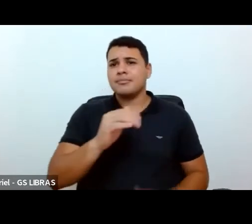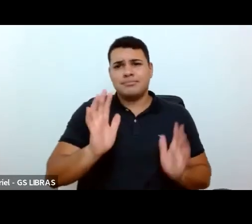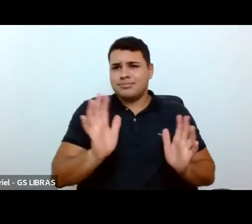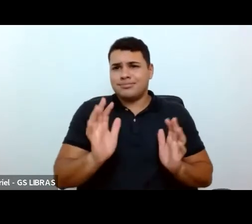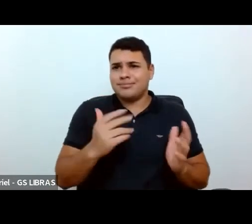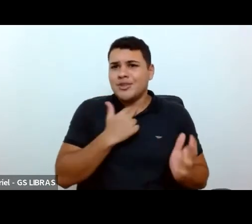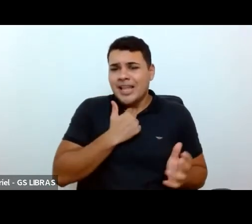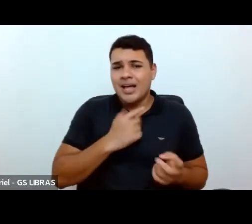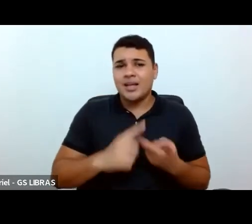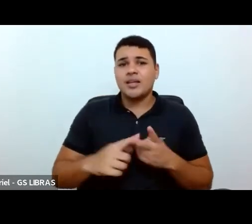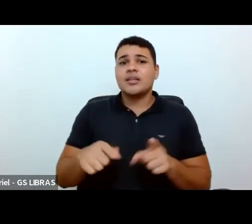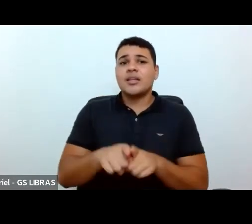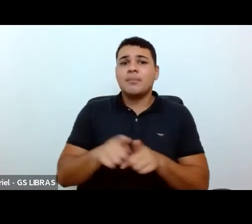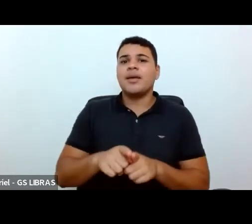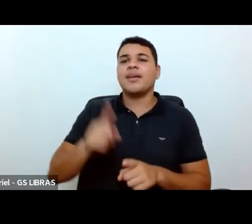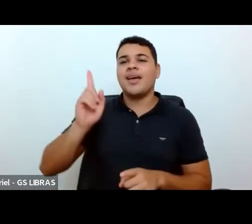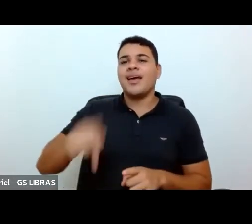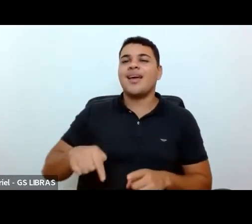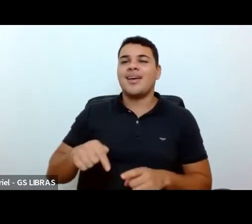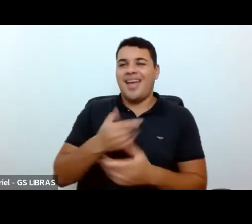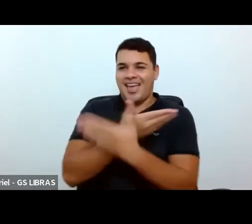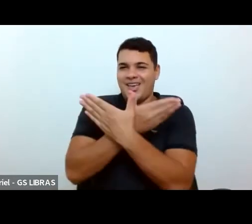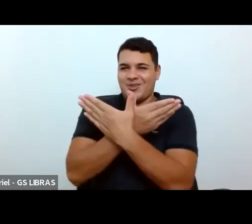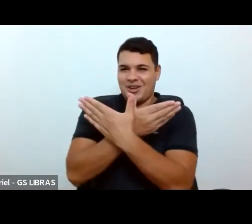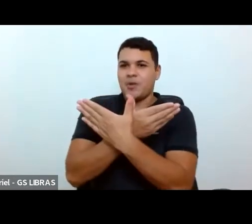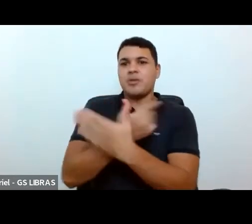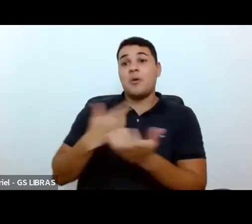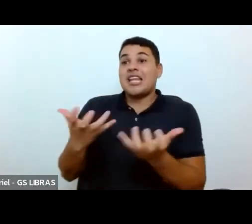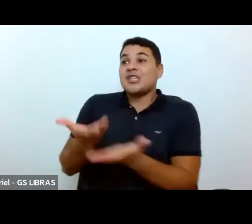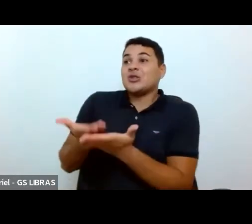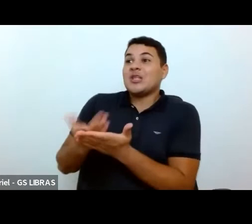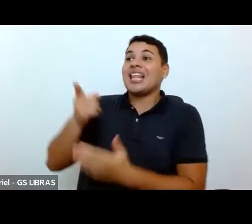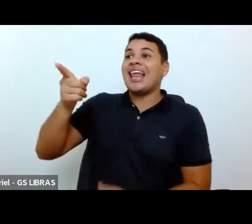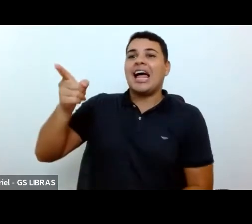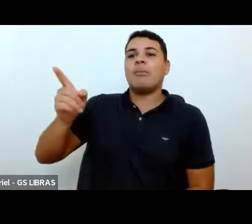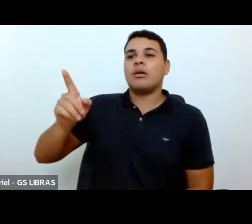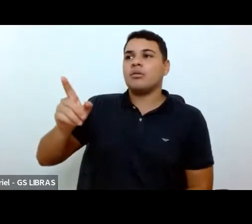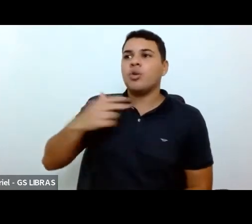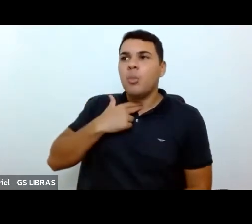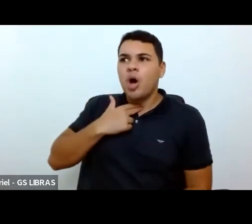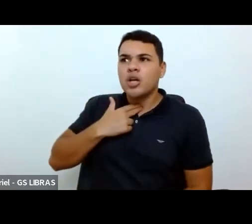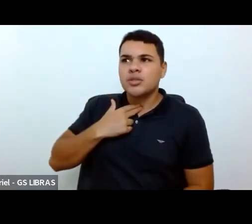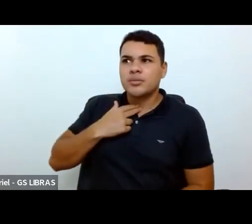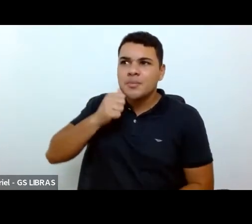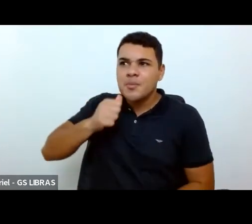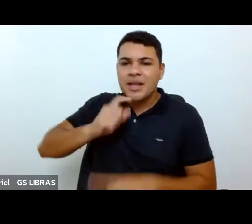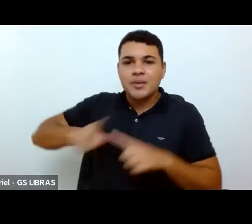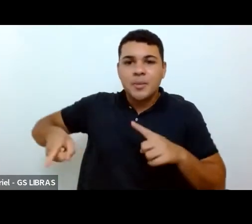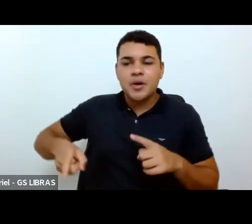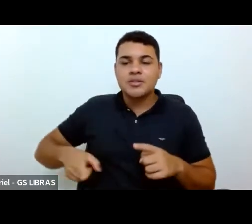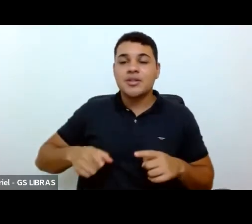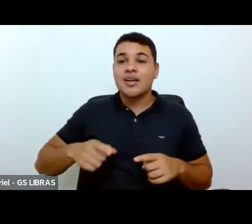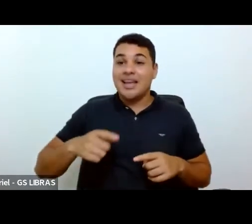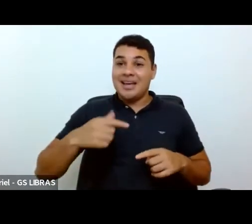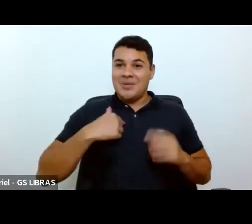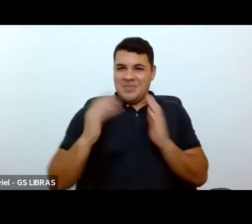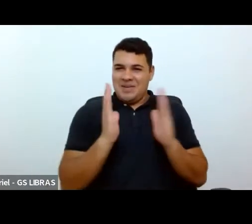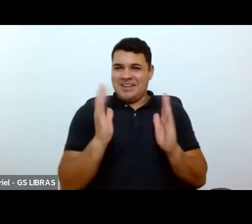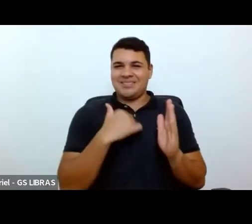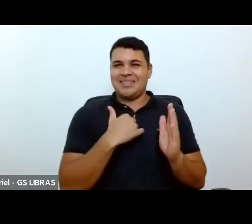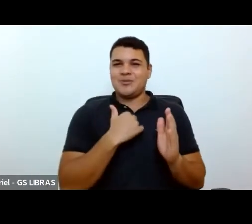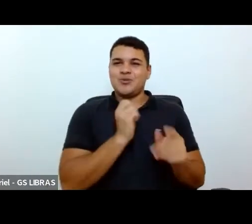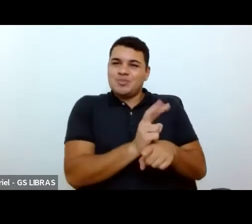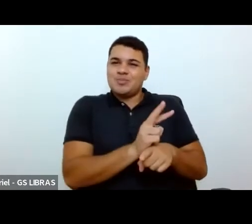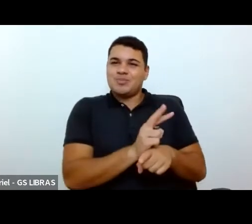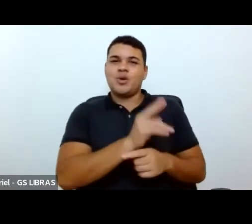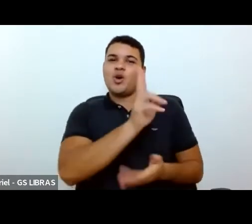né, o Instituto Tecnológico de Aeronáutica, não admitia mulheres no ITA até 1996. Quando eu estava na faculdade de medicina, eu pensava em fazer neuro